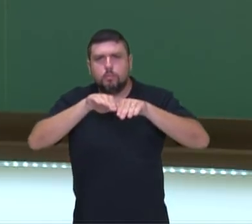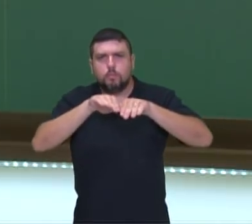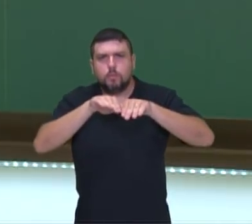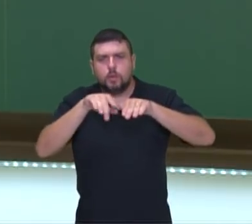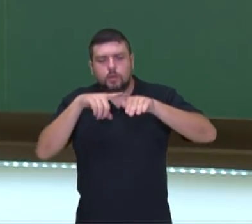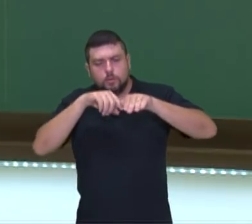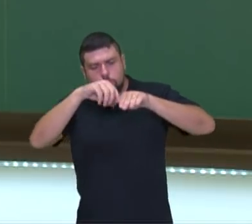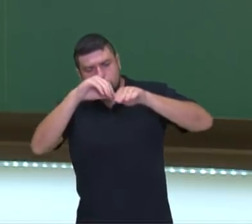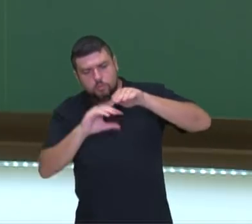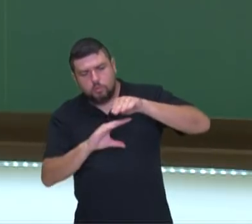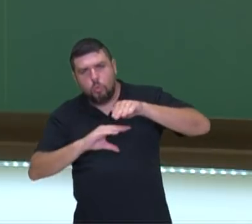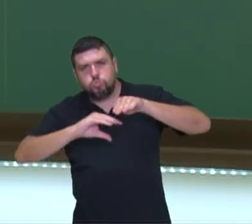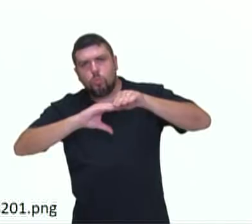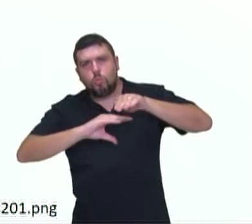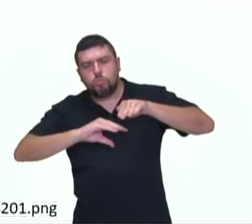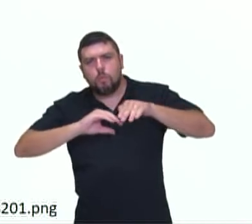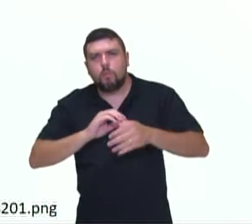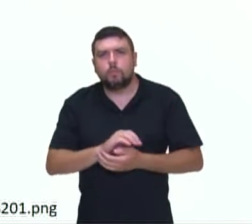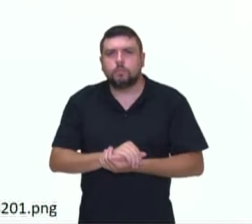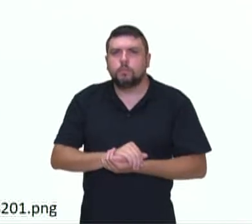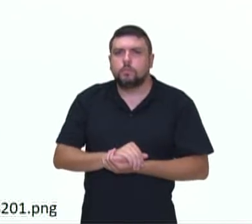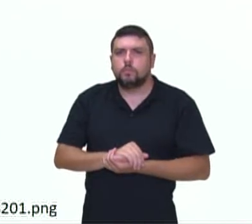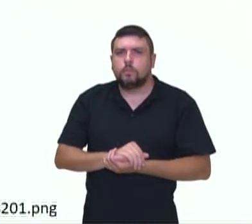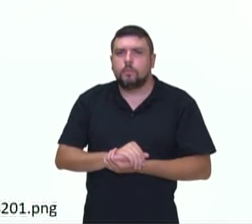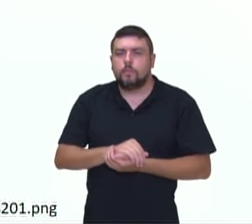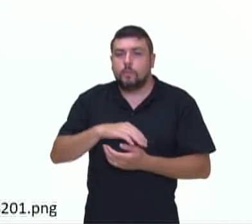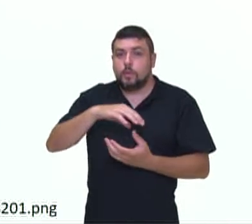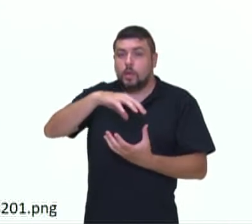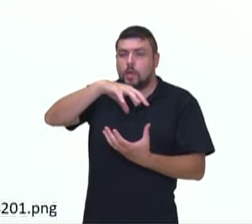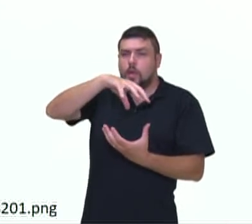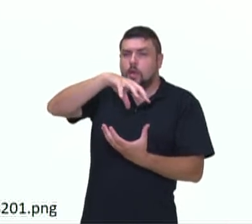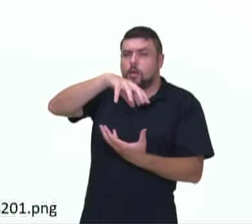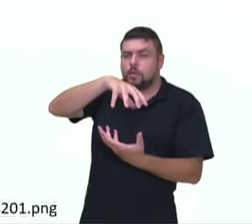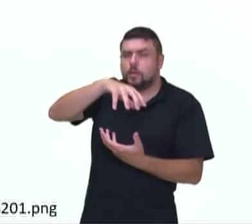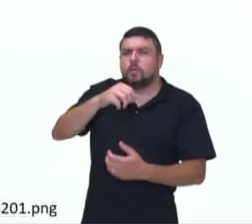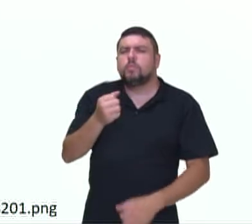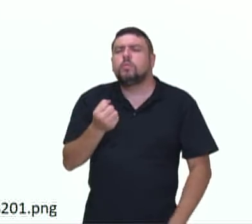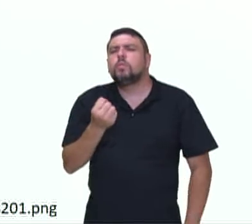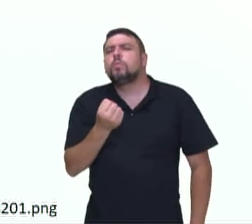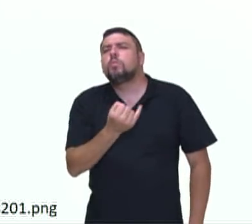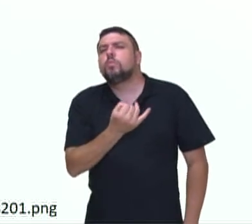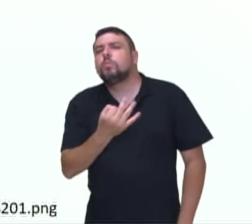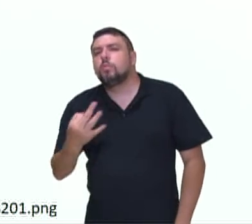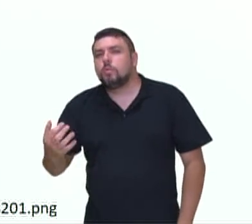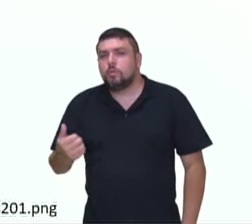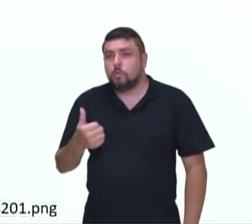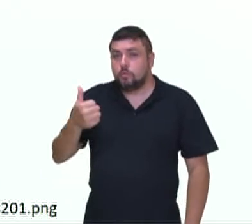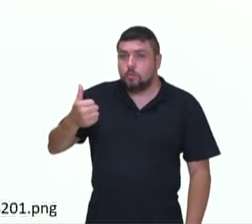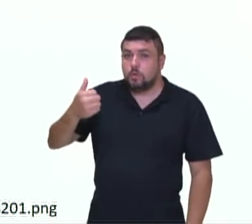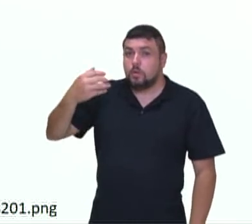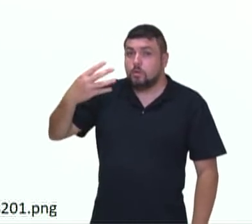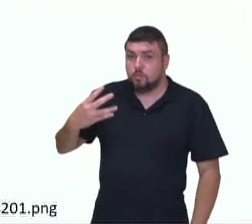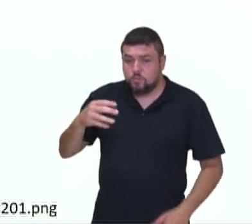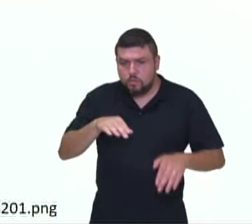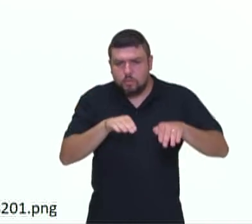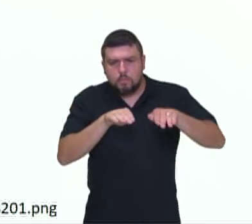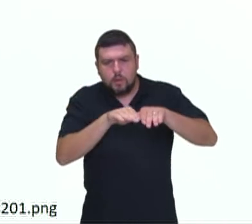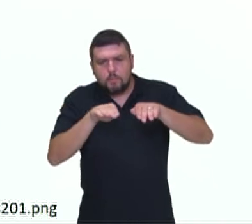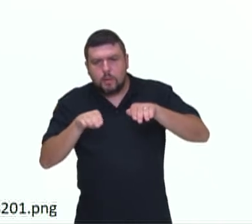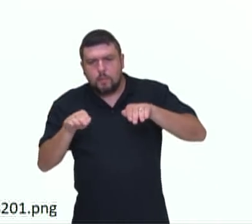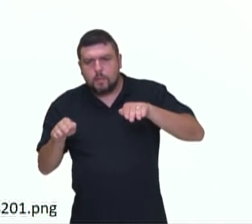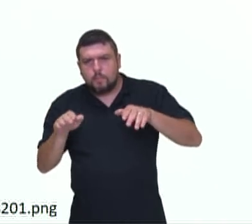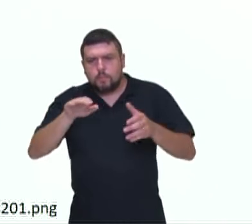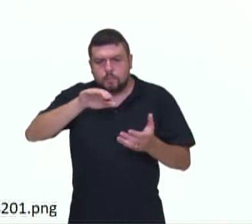o manto. A Terra divide-se em 14 principais placas tectônicas, as quais